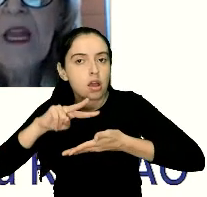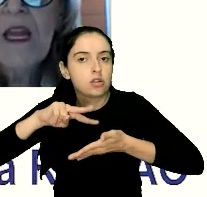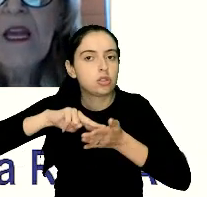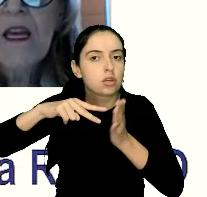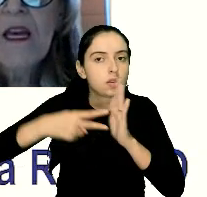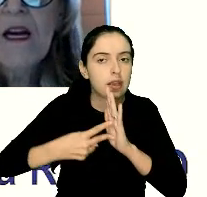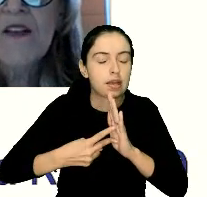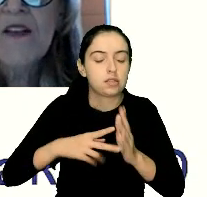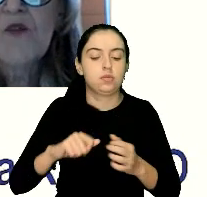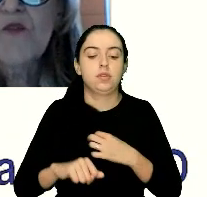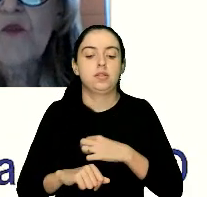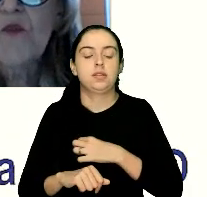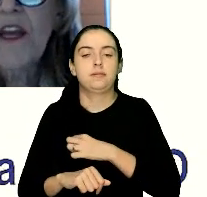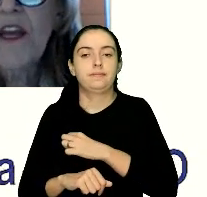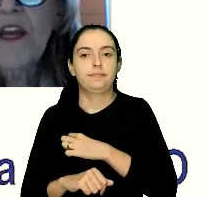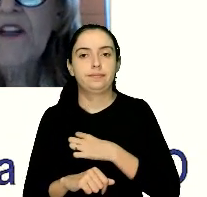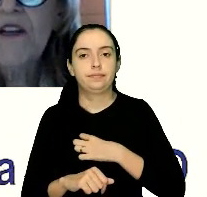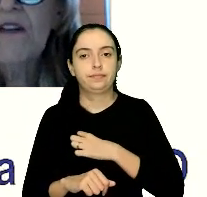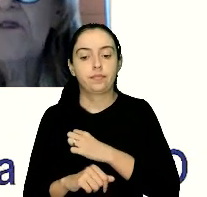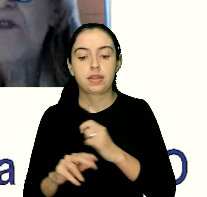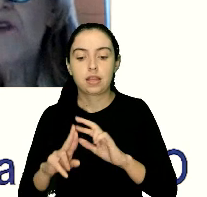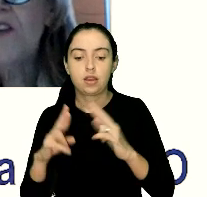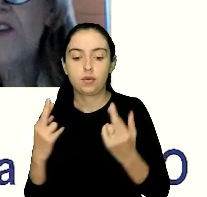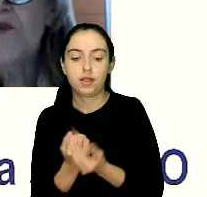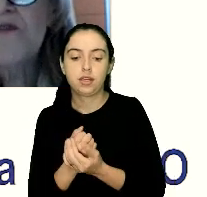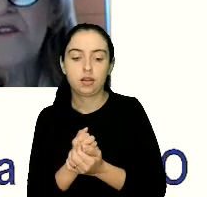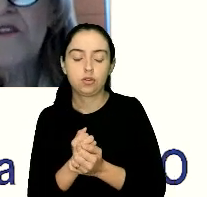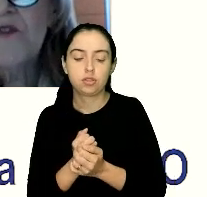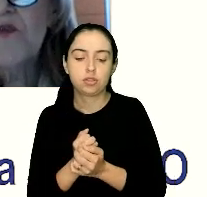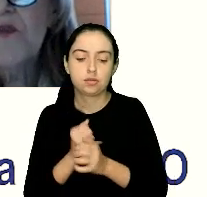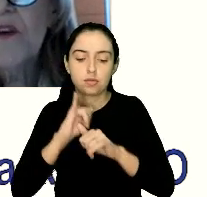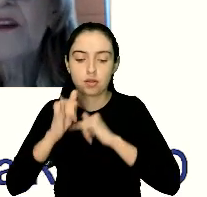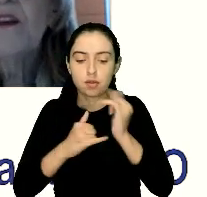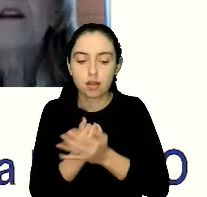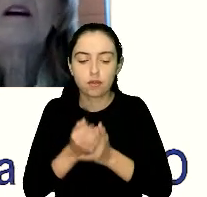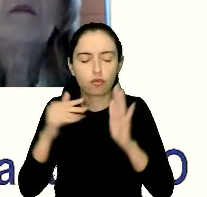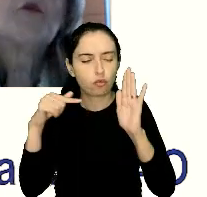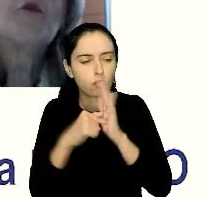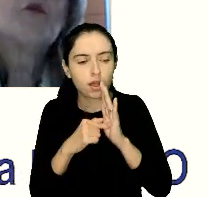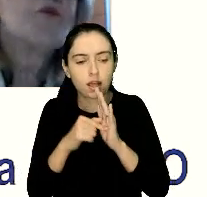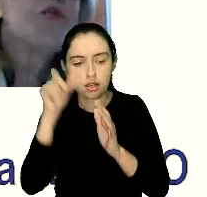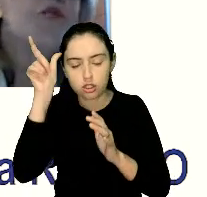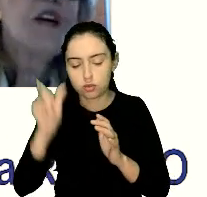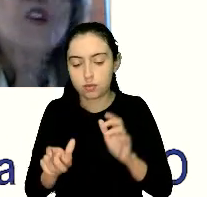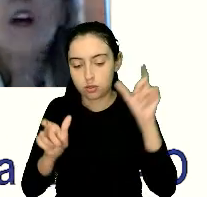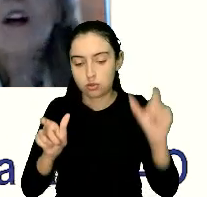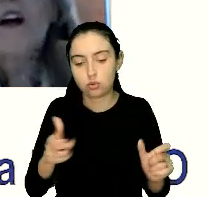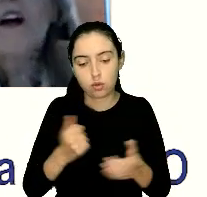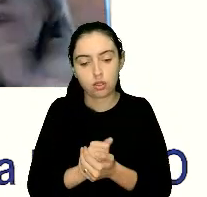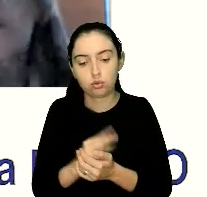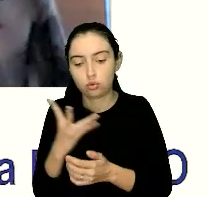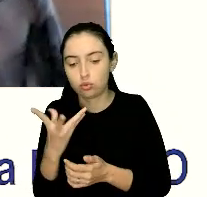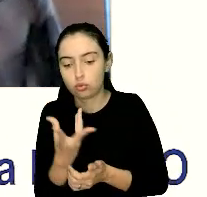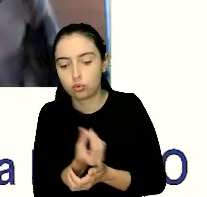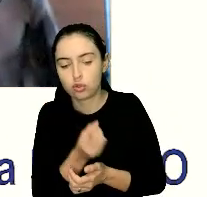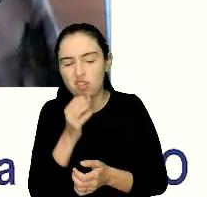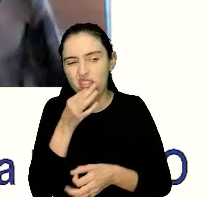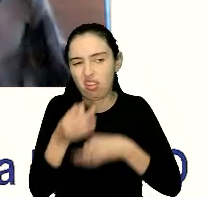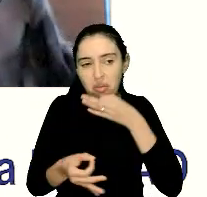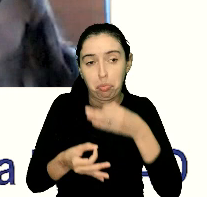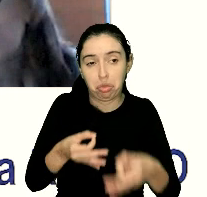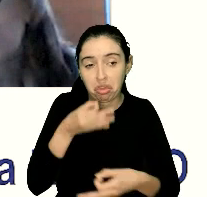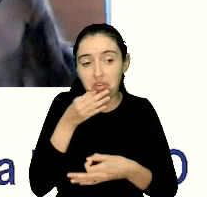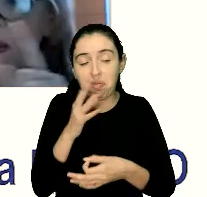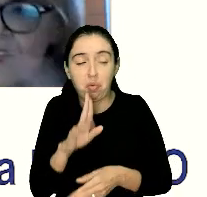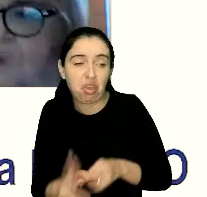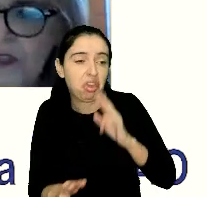né? As reuniões por rede focam mais no indivíduo, todo mundo se queixa, eu queria